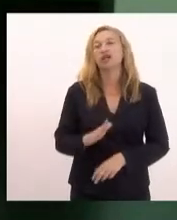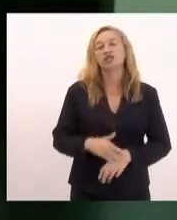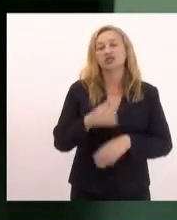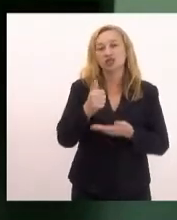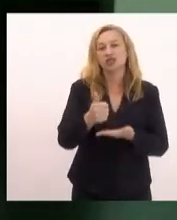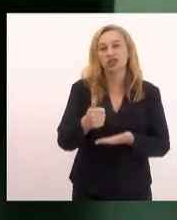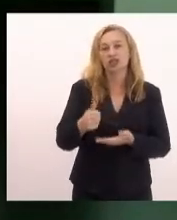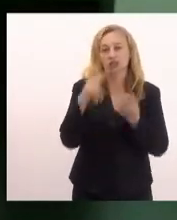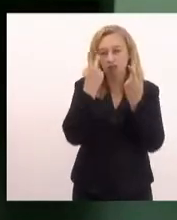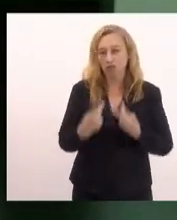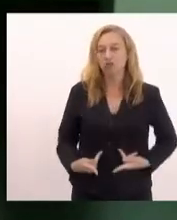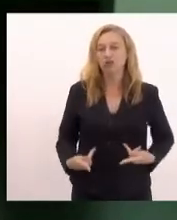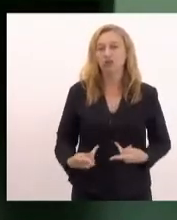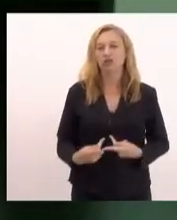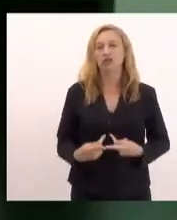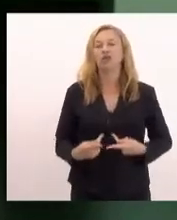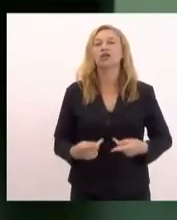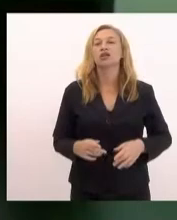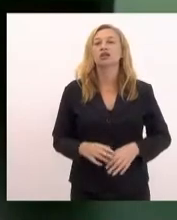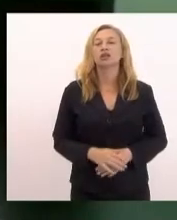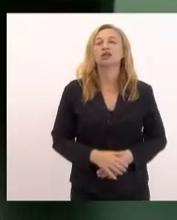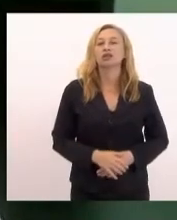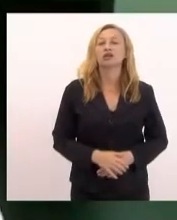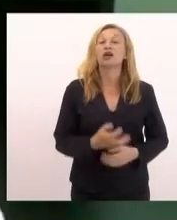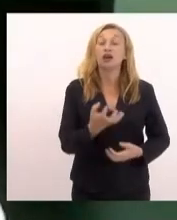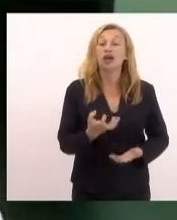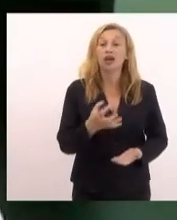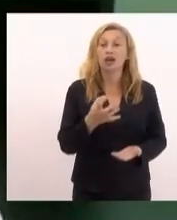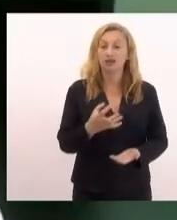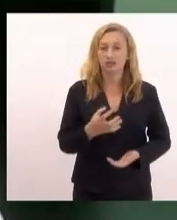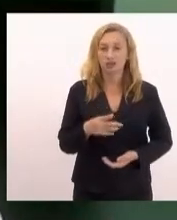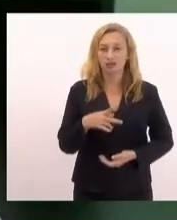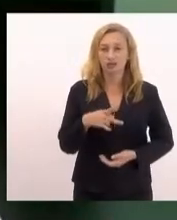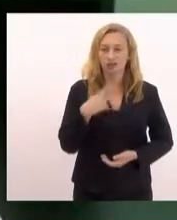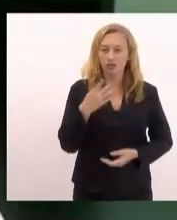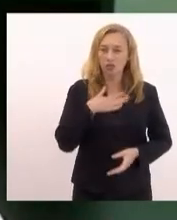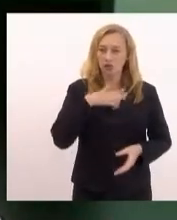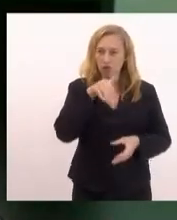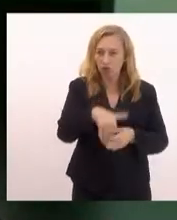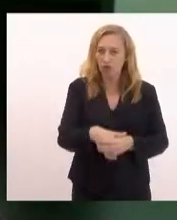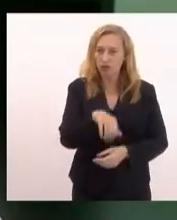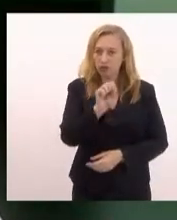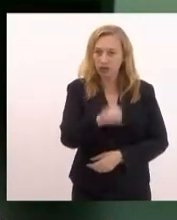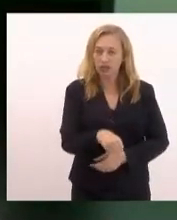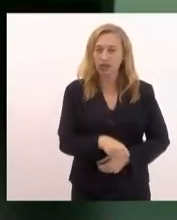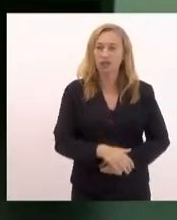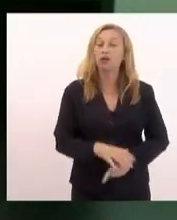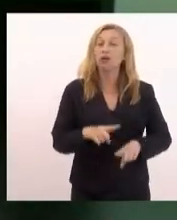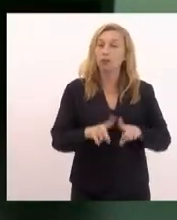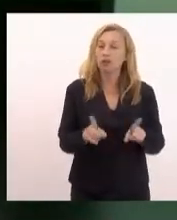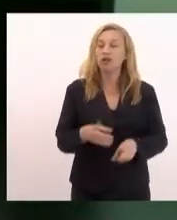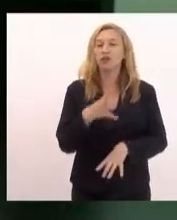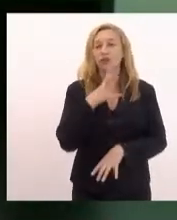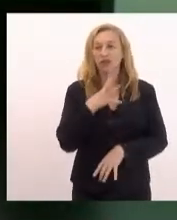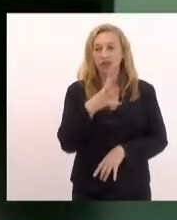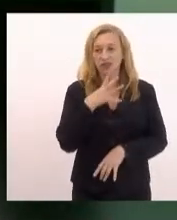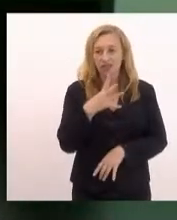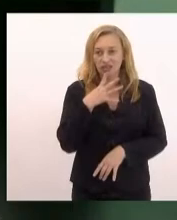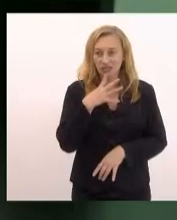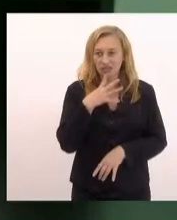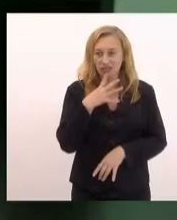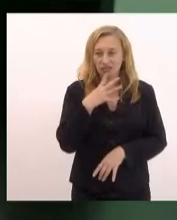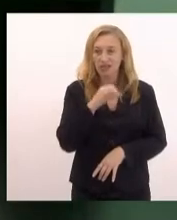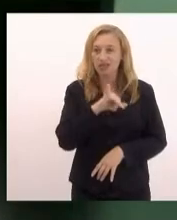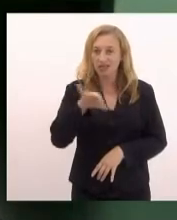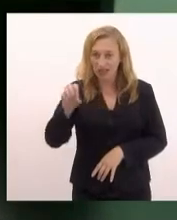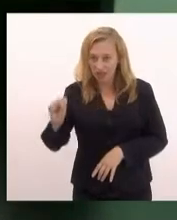de tudo, senhor presidente. Então, quero deixar aqui não só o meu voto favorável, mas o reconhecimento do quanto o